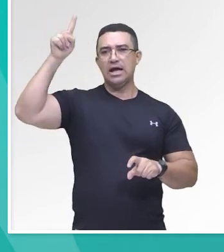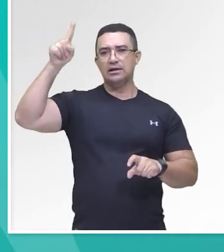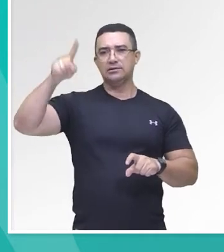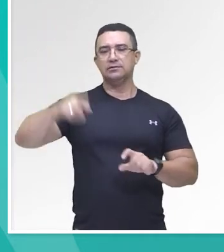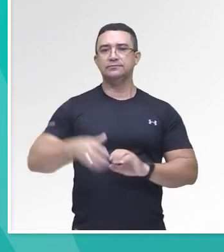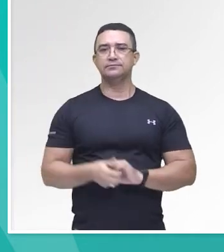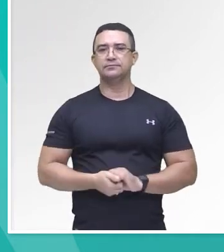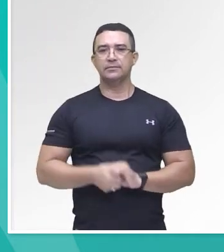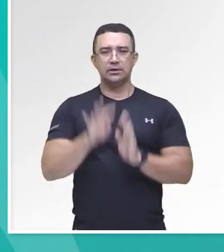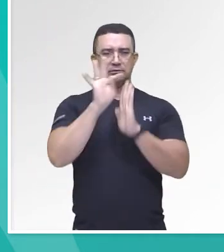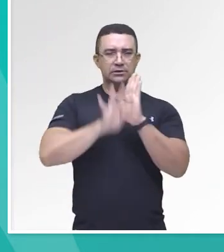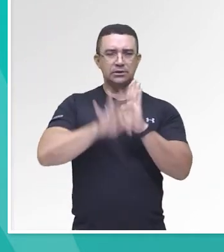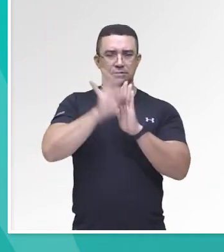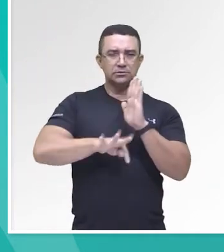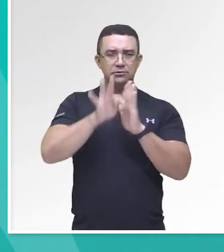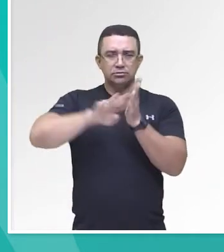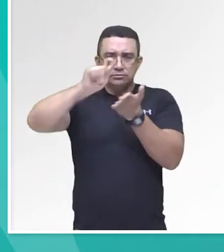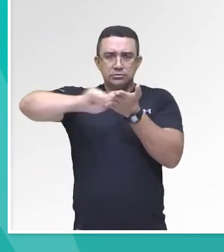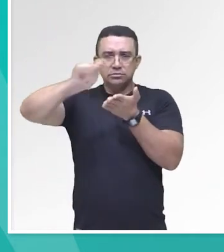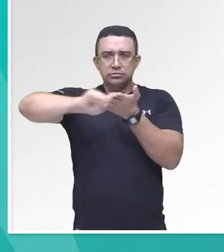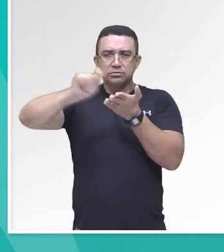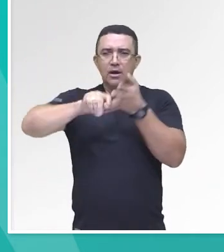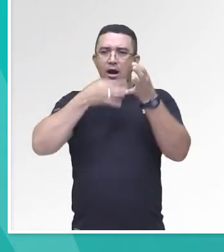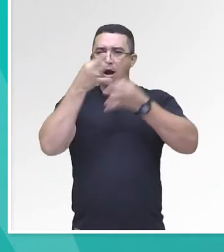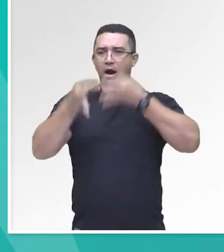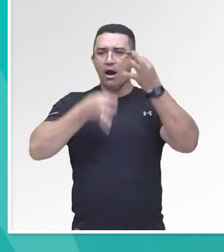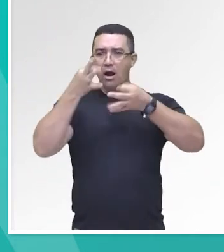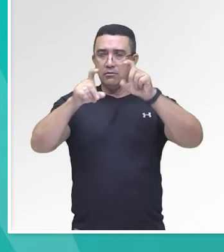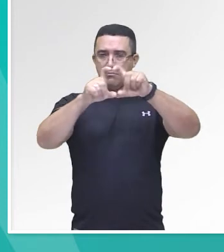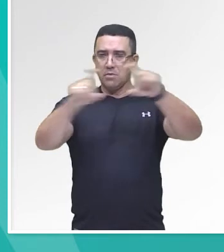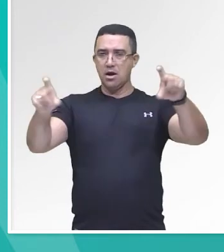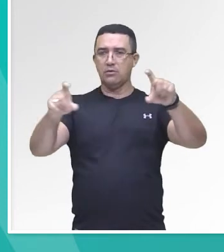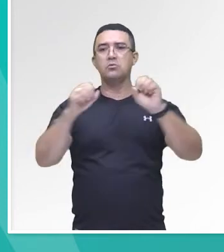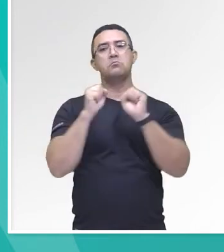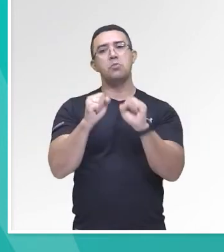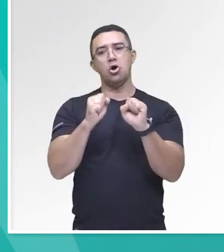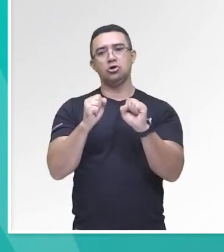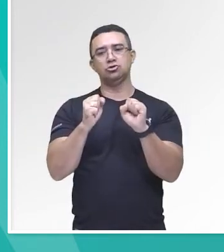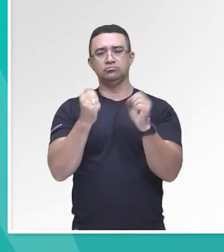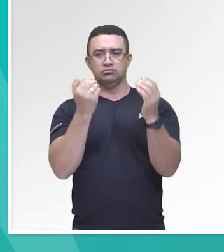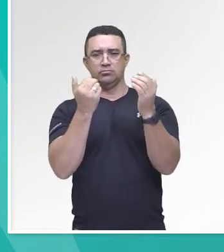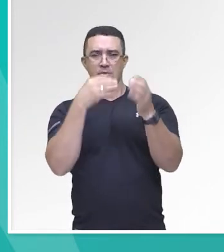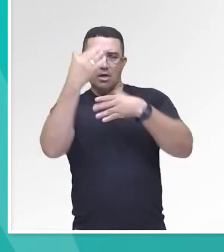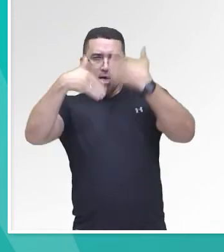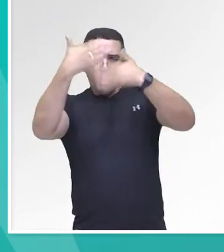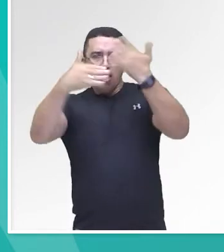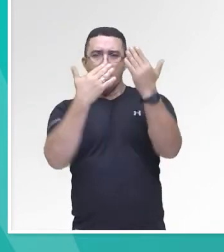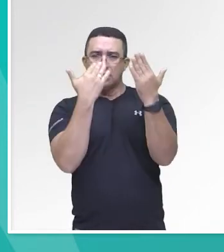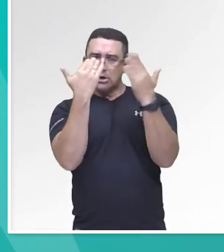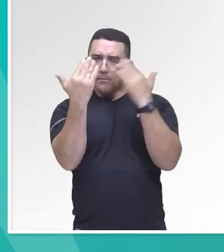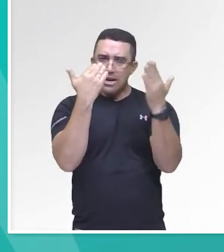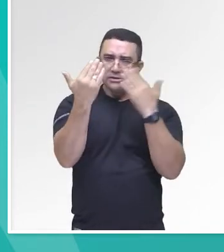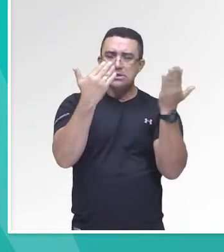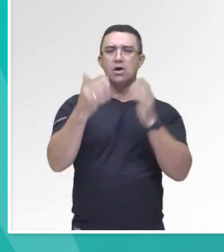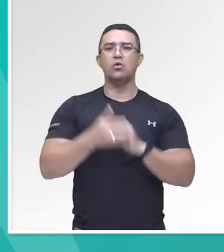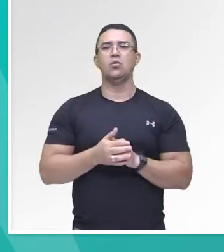dissertativo argumentativo, os parágrafos podem ser desenvolvidos por comparação, por causa e consequência, por